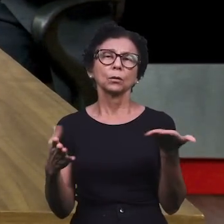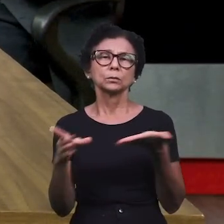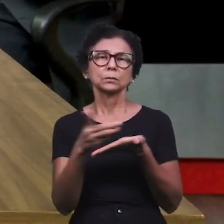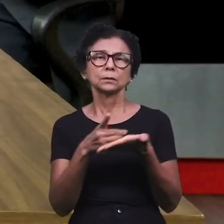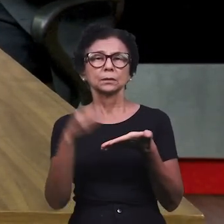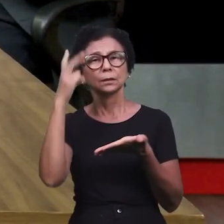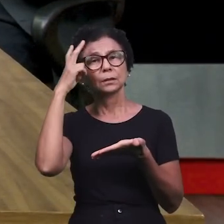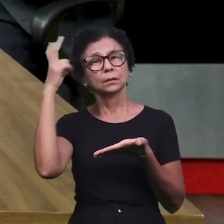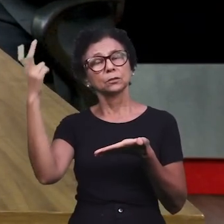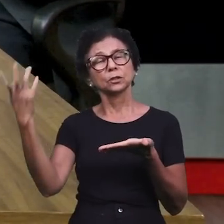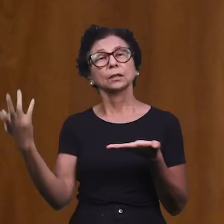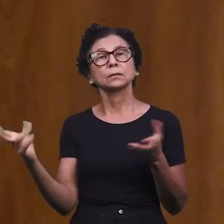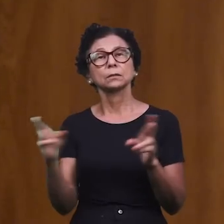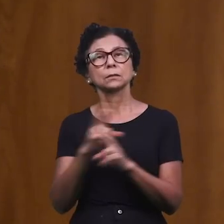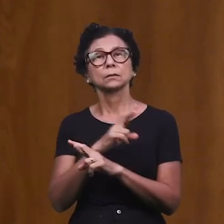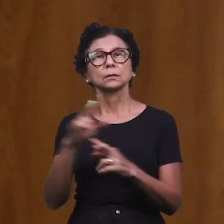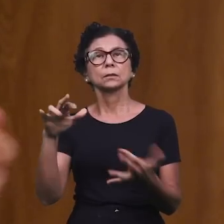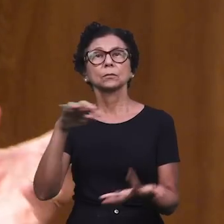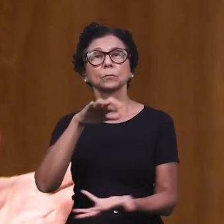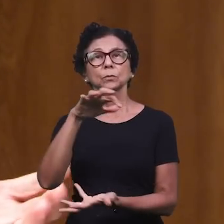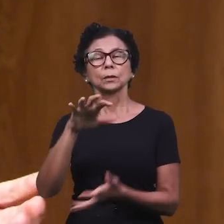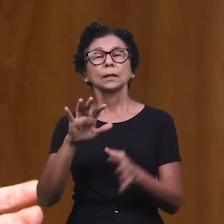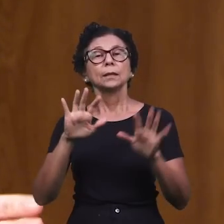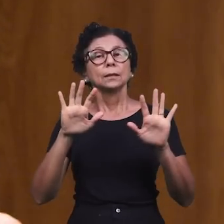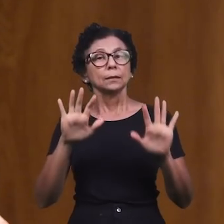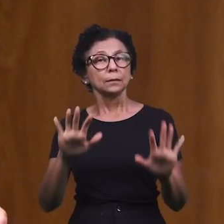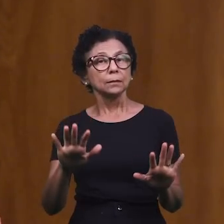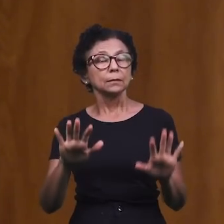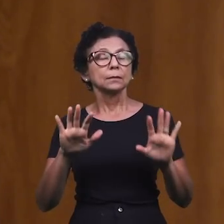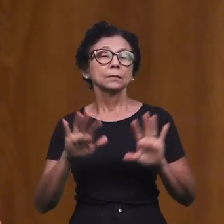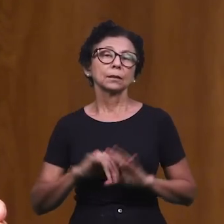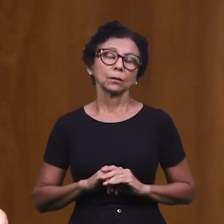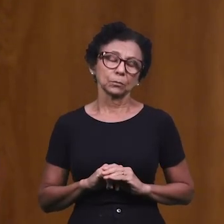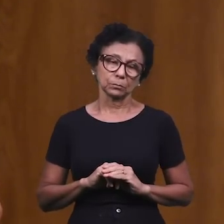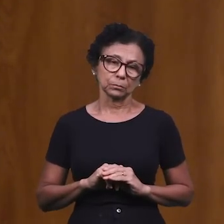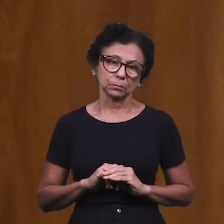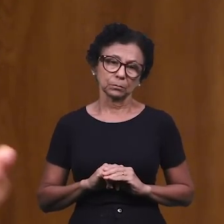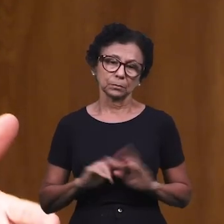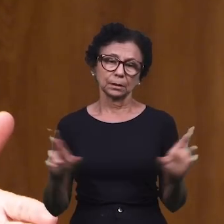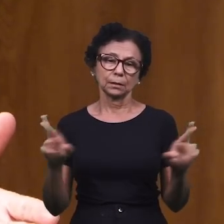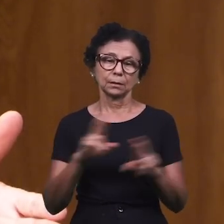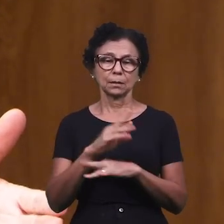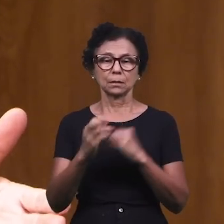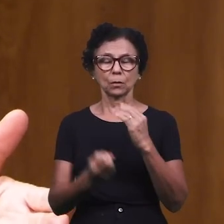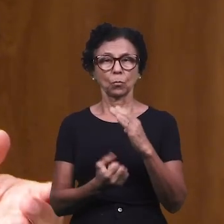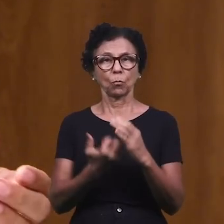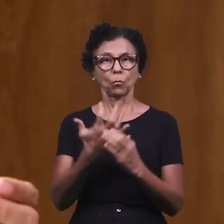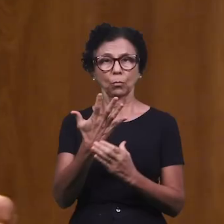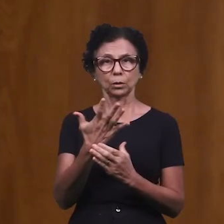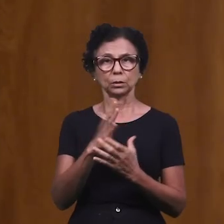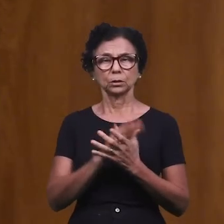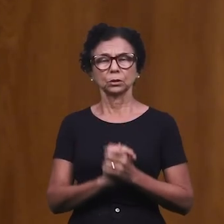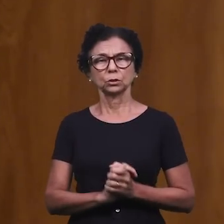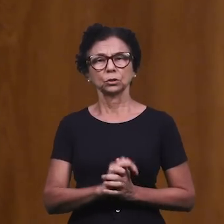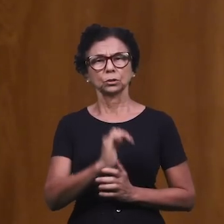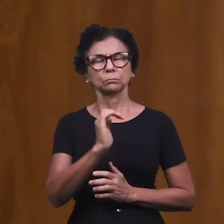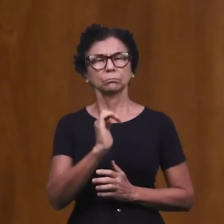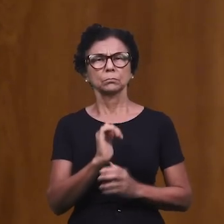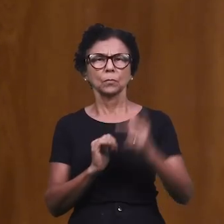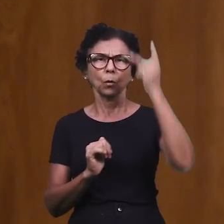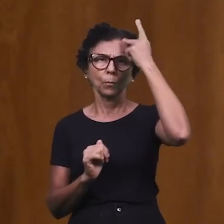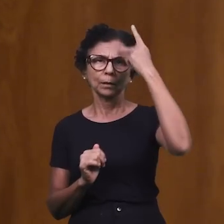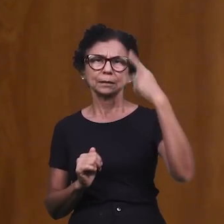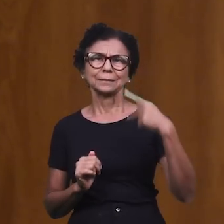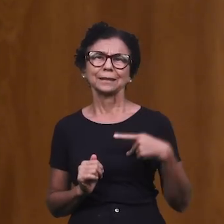inteligente relacionando o universo? Então, quando nós estávamos falando sobre a questão da origem, o ser humano ele sempre